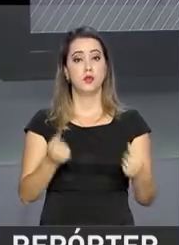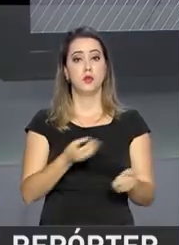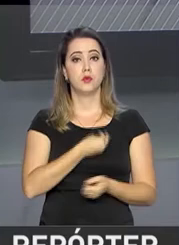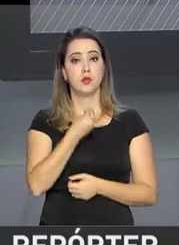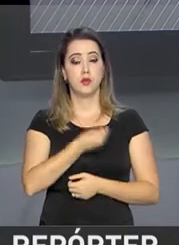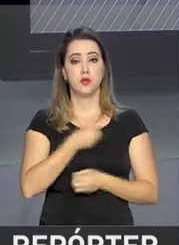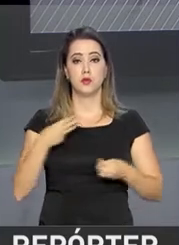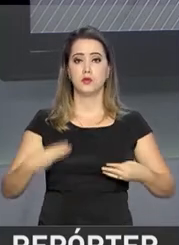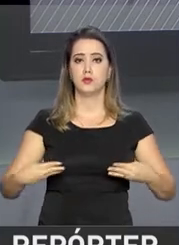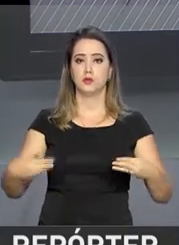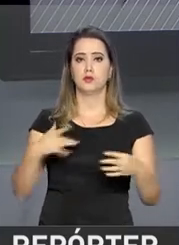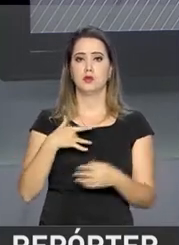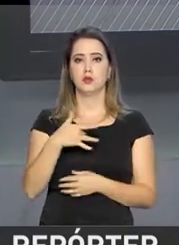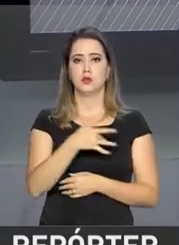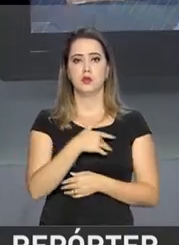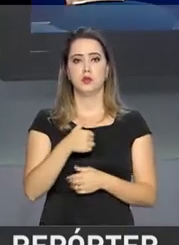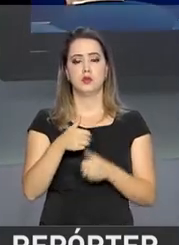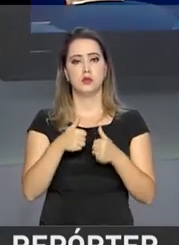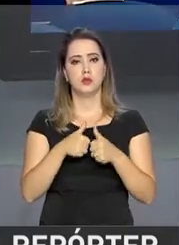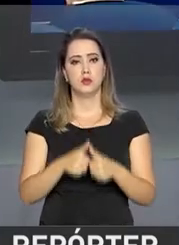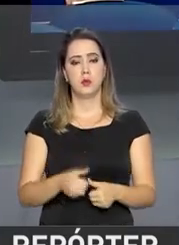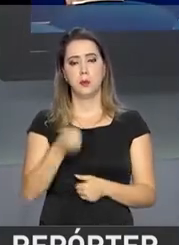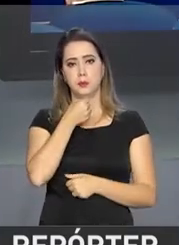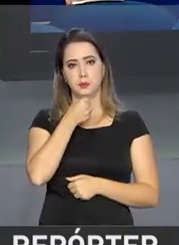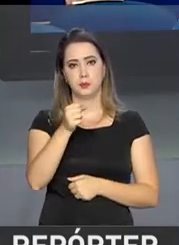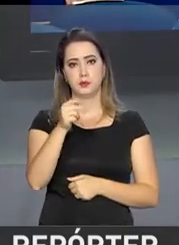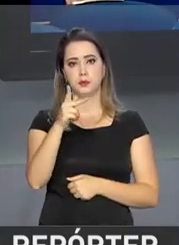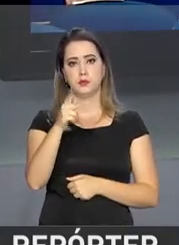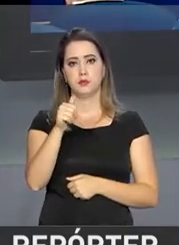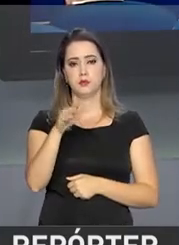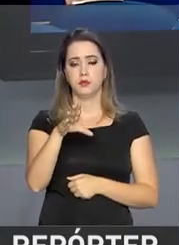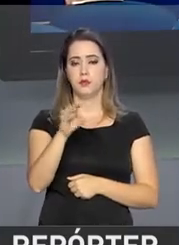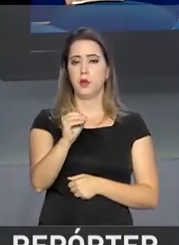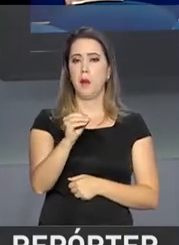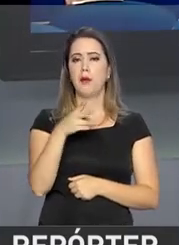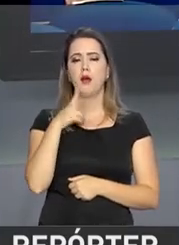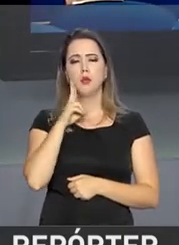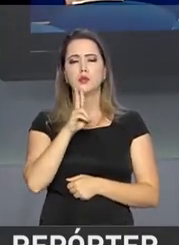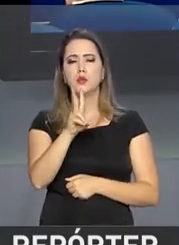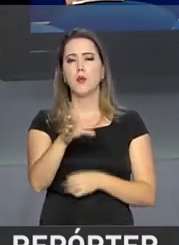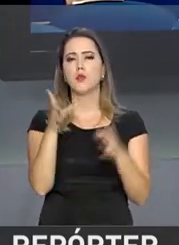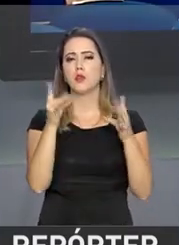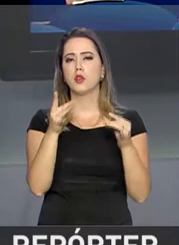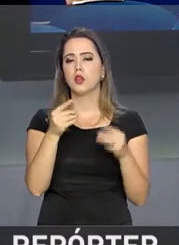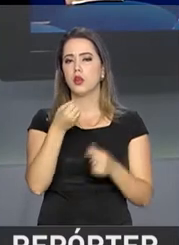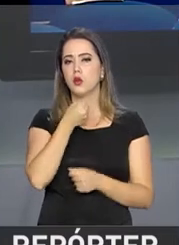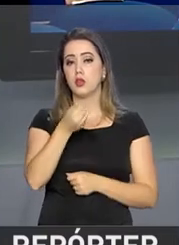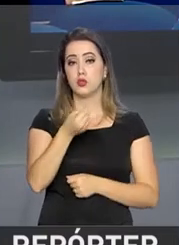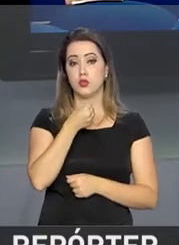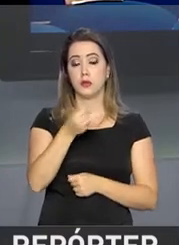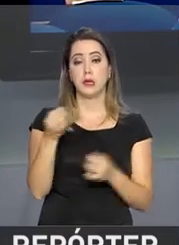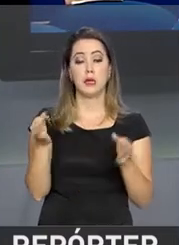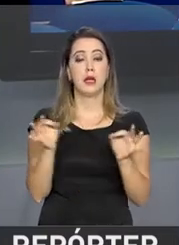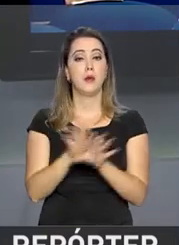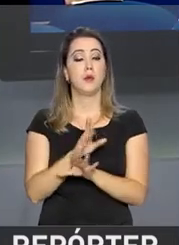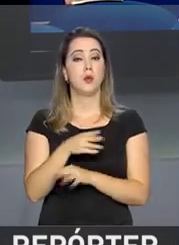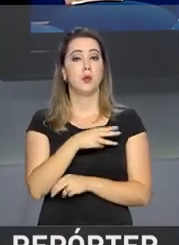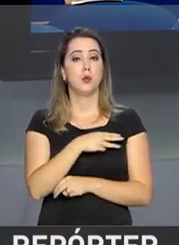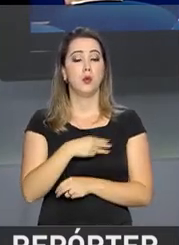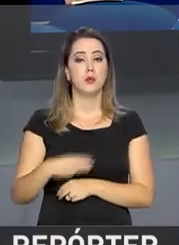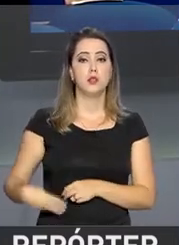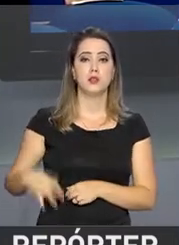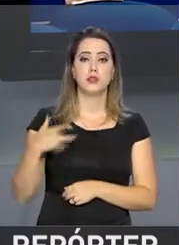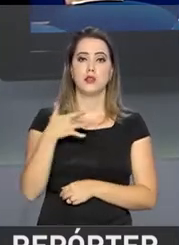ao vivo para o Ministério da Saúde, onde está o repórter Pablo Mundim, que acompanhou a coletiva que encerrou agora há pouco com o ministro de